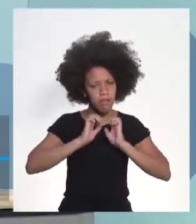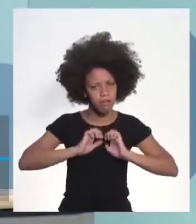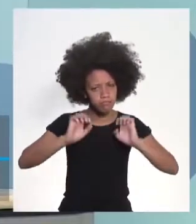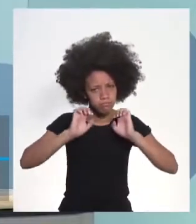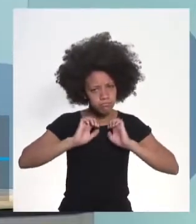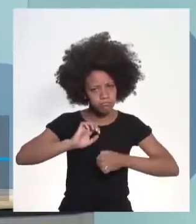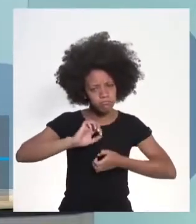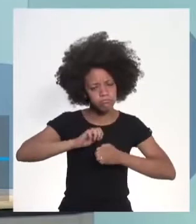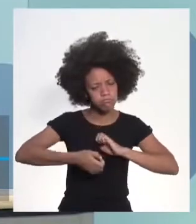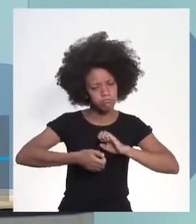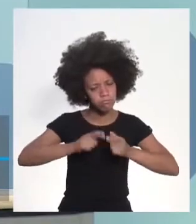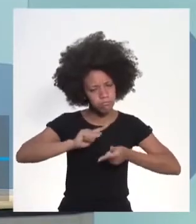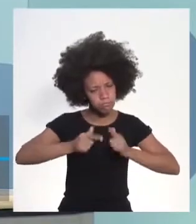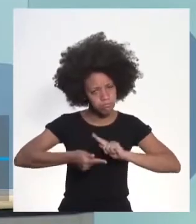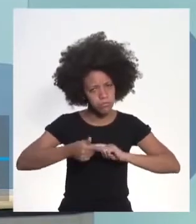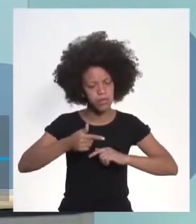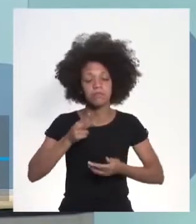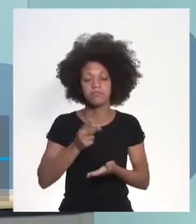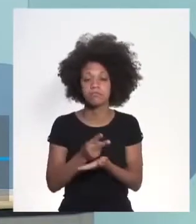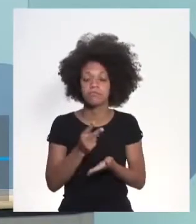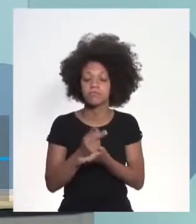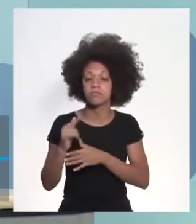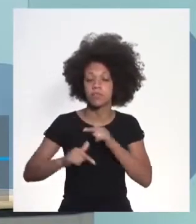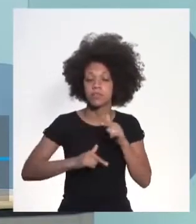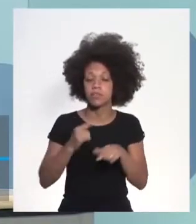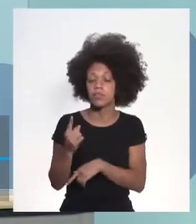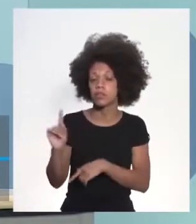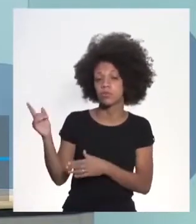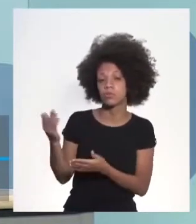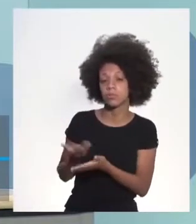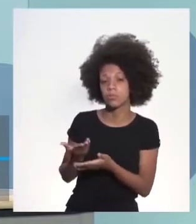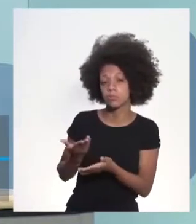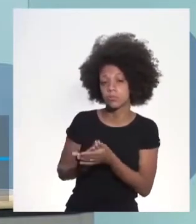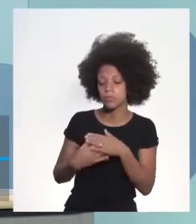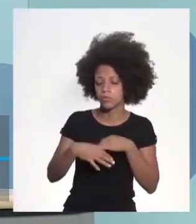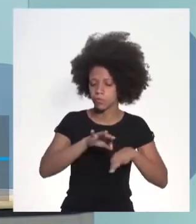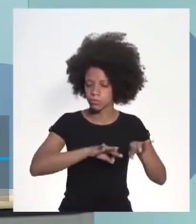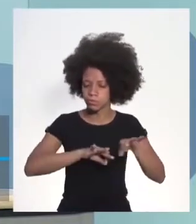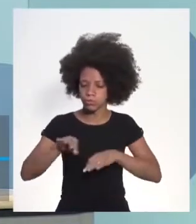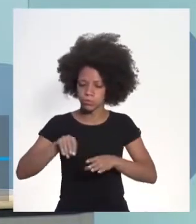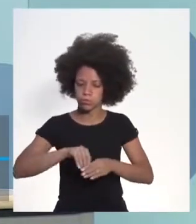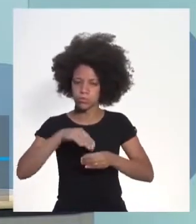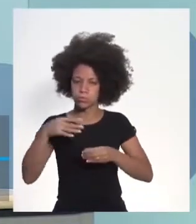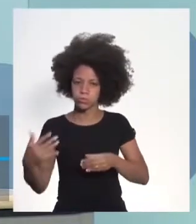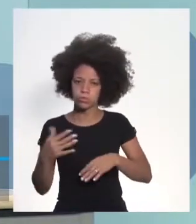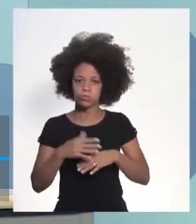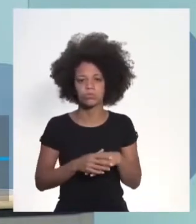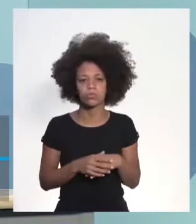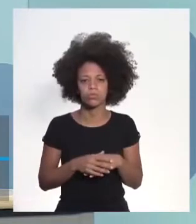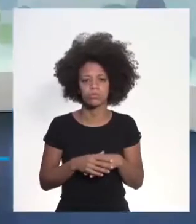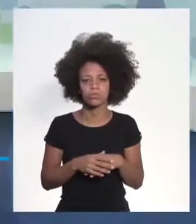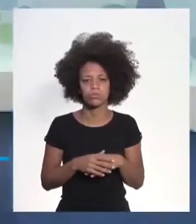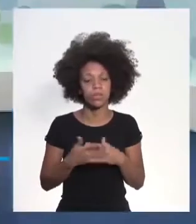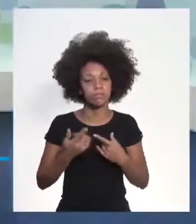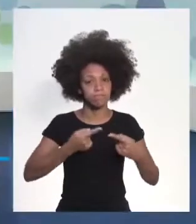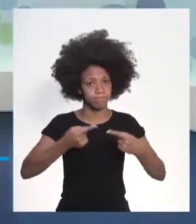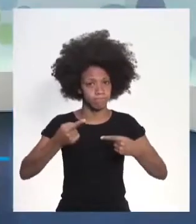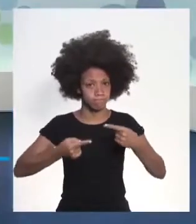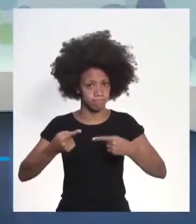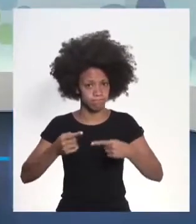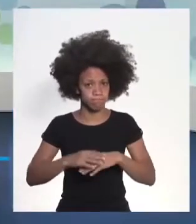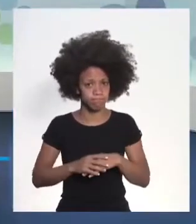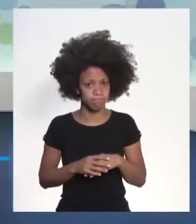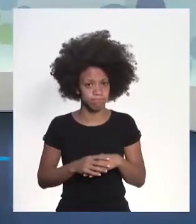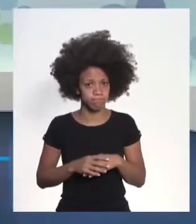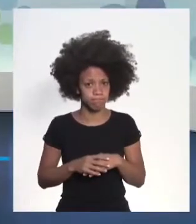aquela questão né que a gente trabalha que na última aula se problematizou né contextualizou Essa questão tão discutida